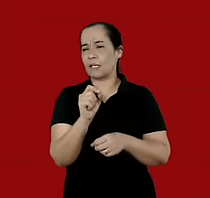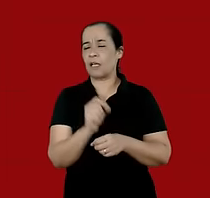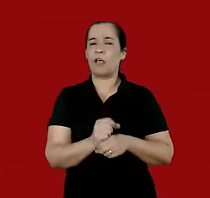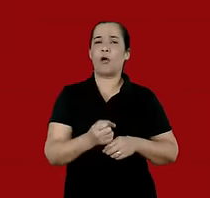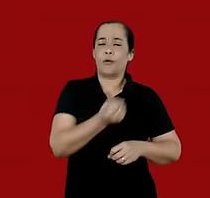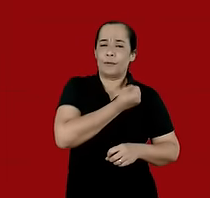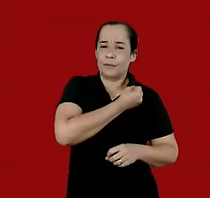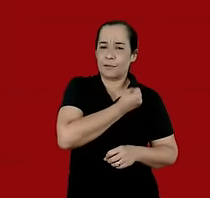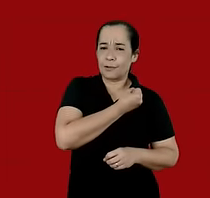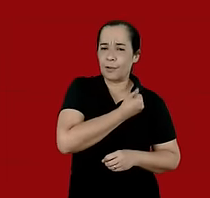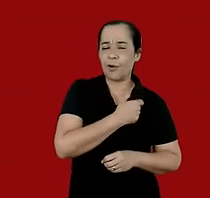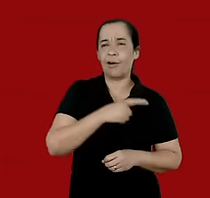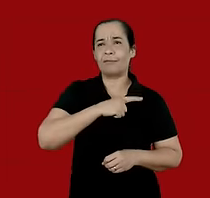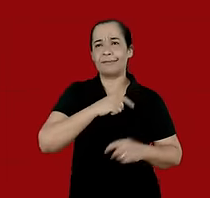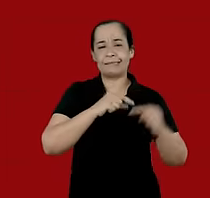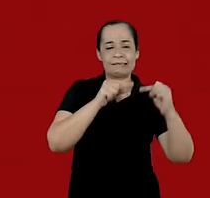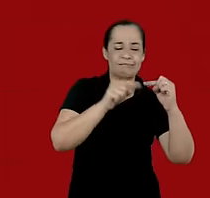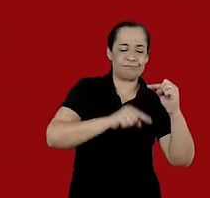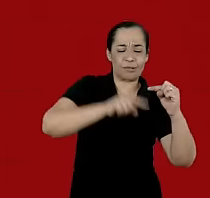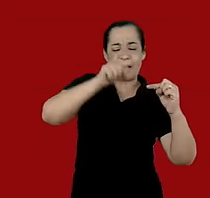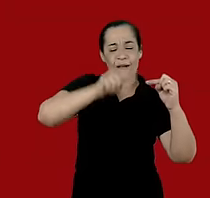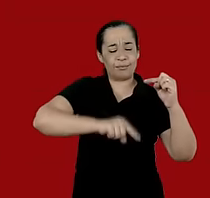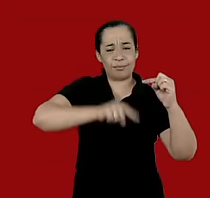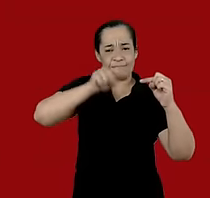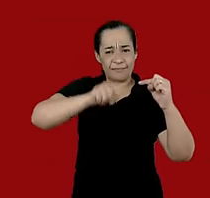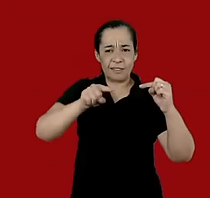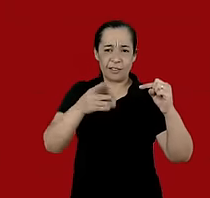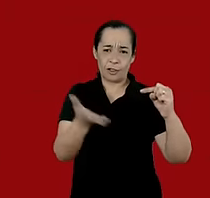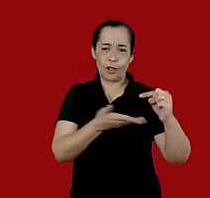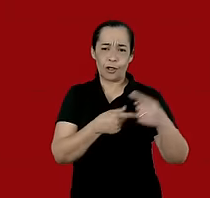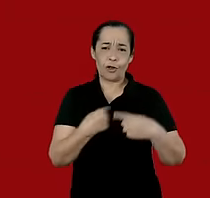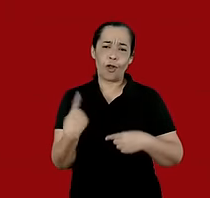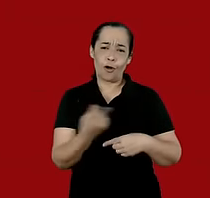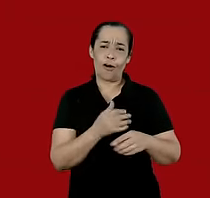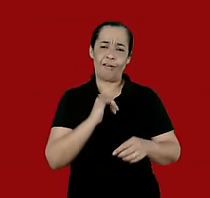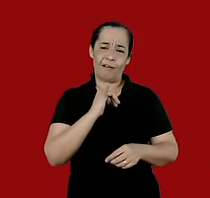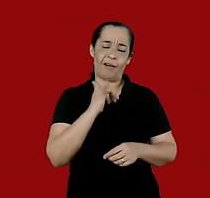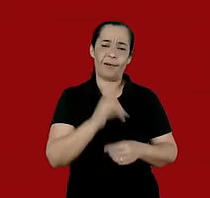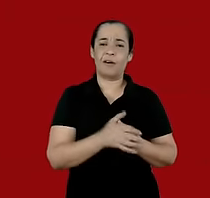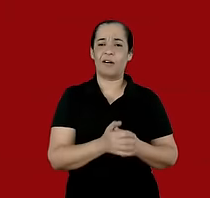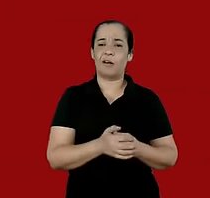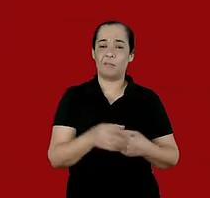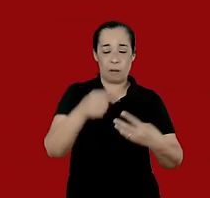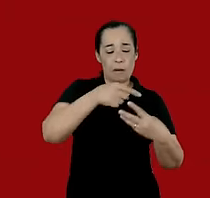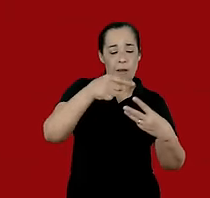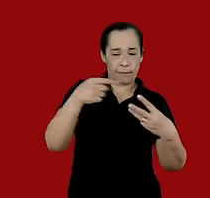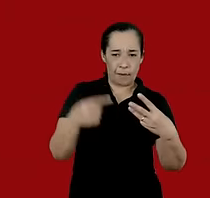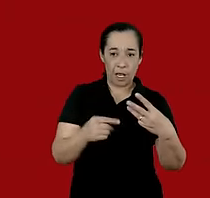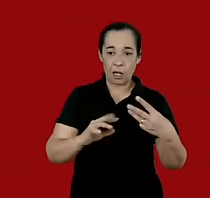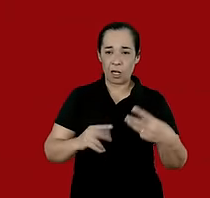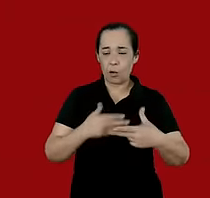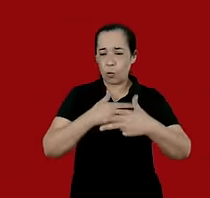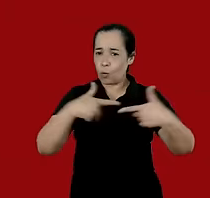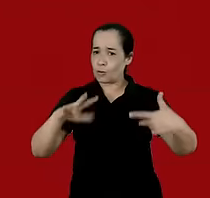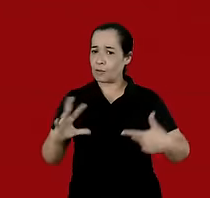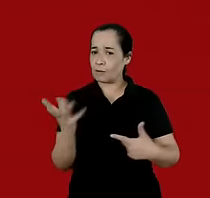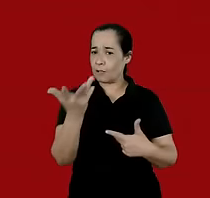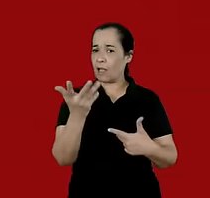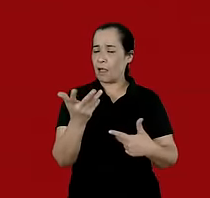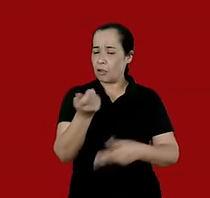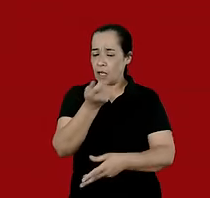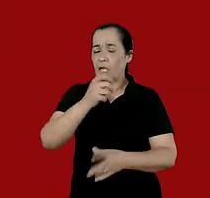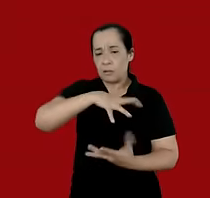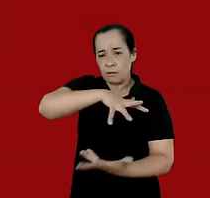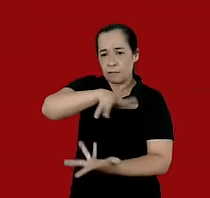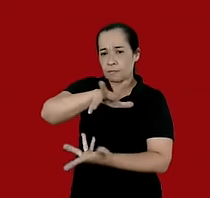uma uma volatilidade por conta né que a gente já comentou dos efeitos que sempre tem no mercado e no curto prazo essa tendência não se materializa em ganho de forma tão